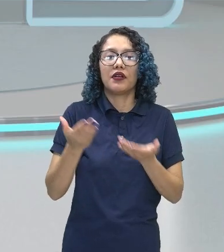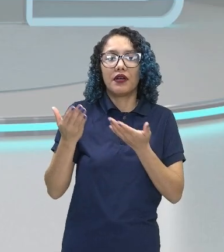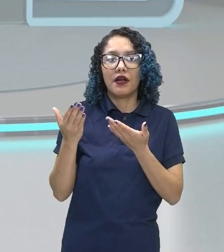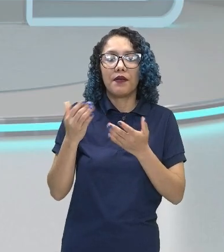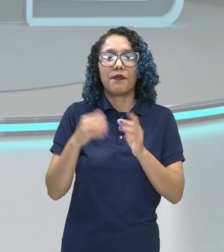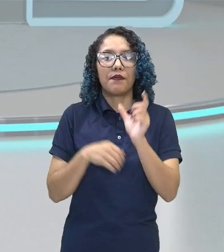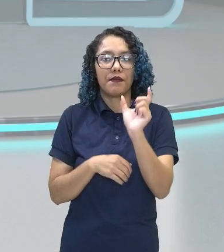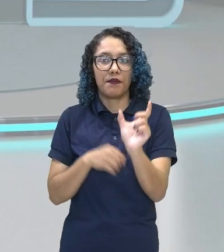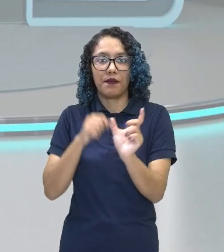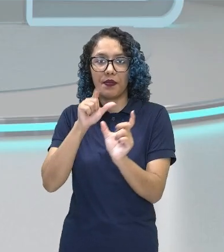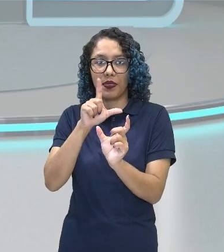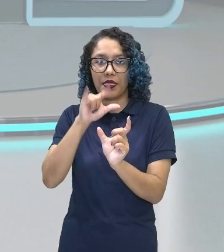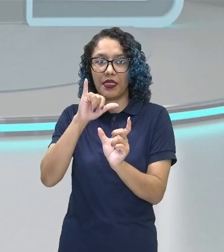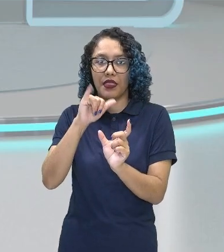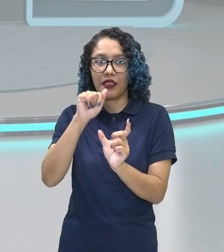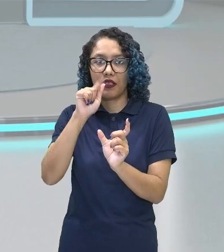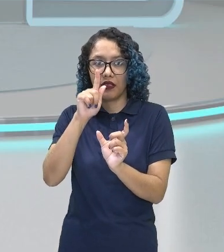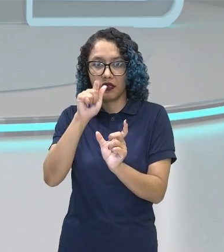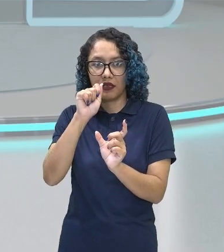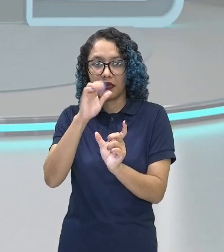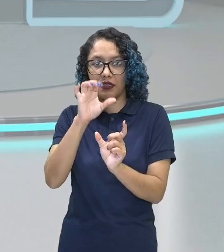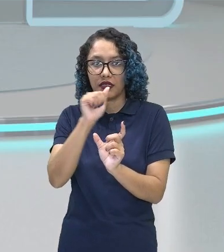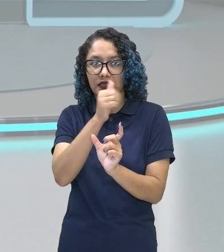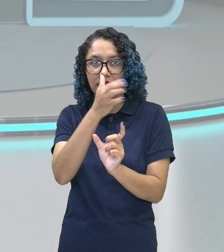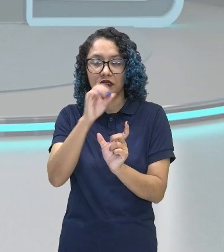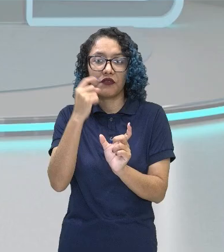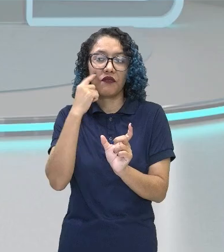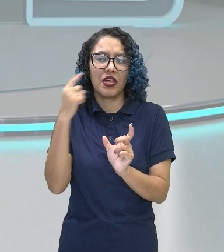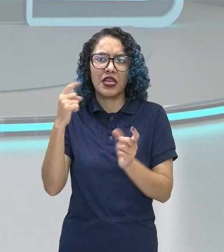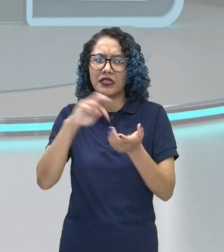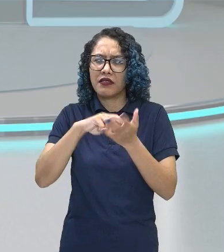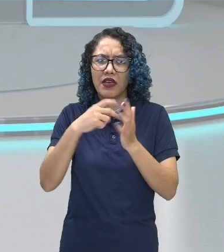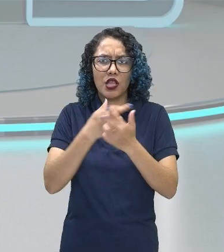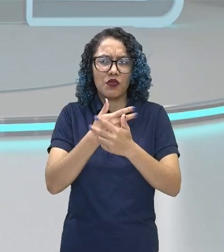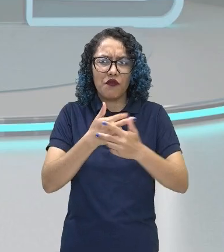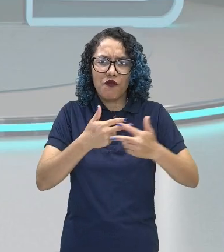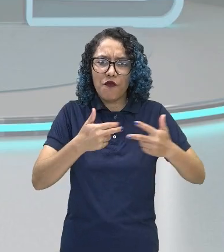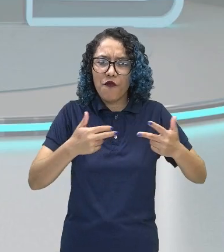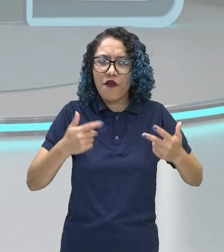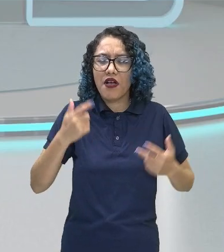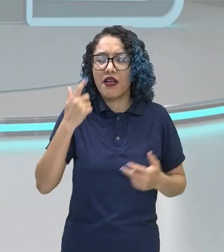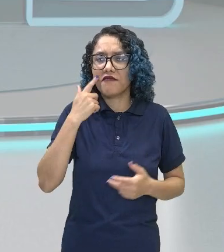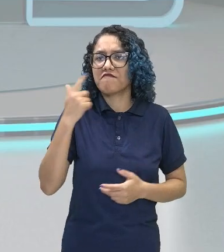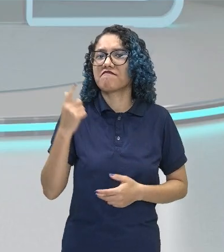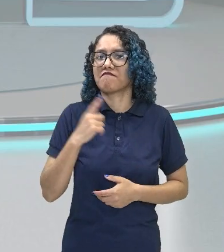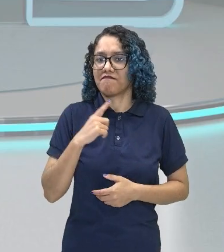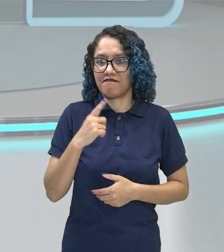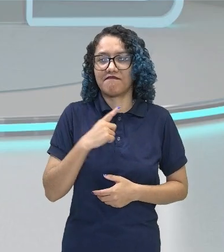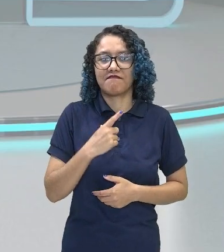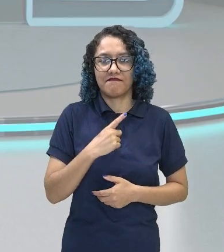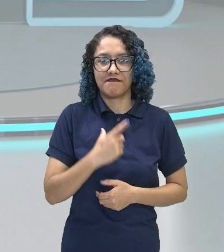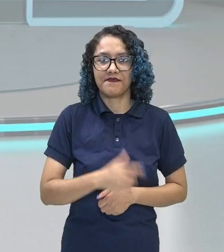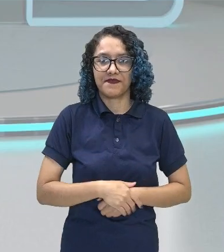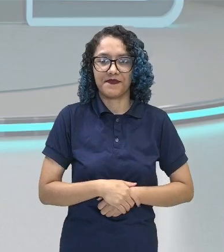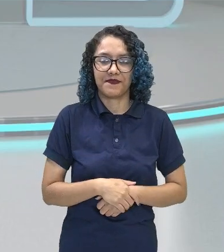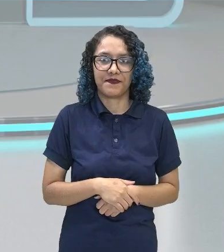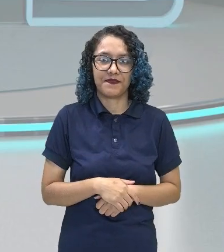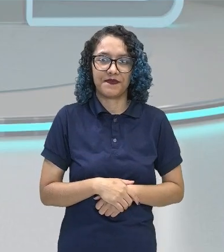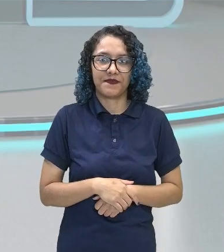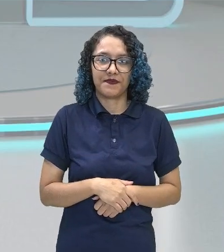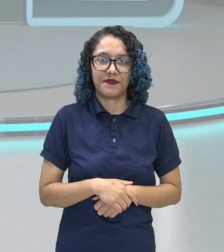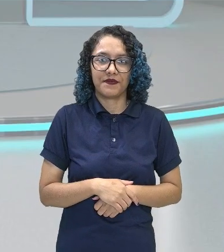Veja quantas situações, quantos sentidos, né, quantos significados nós podemos